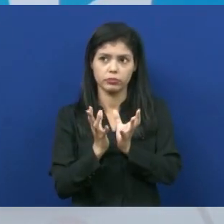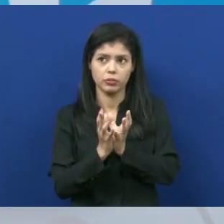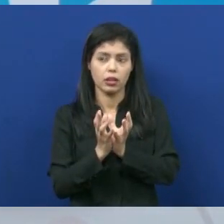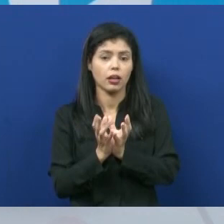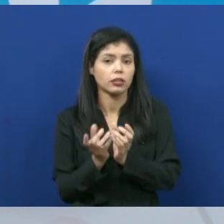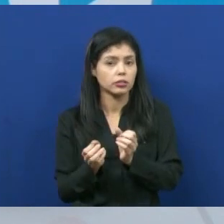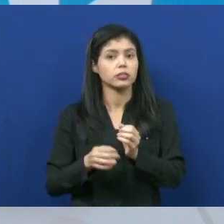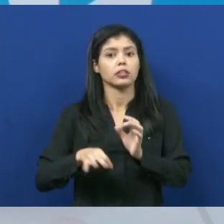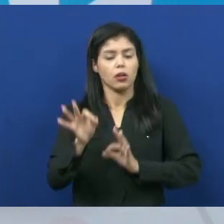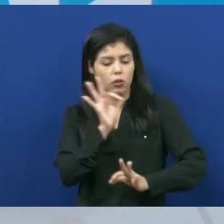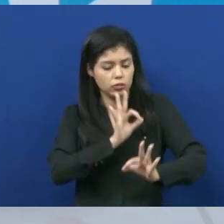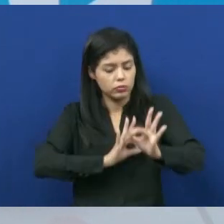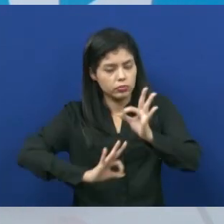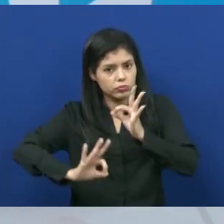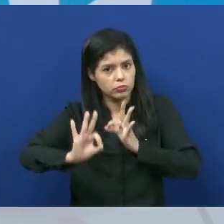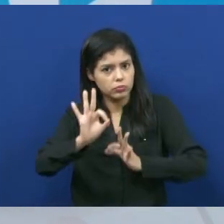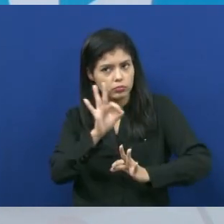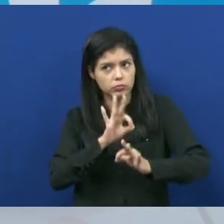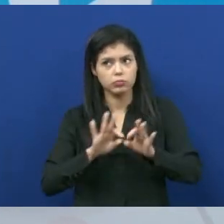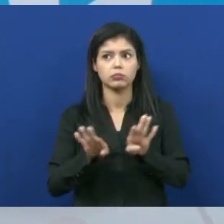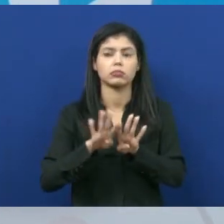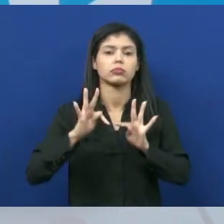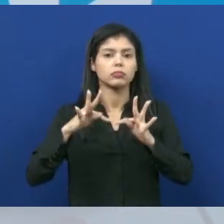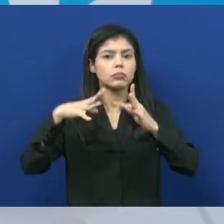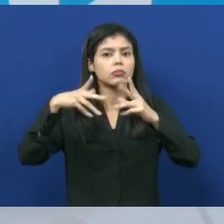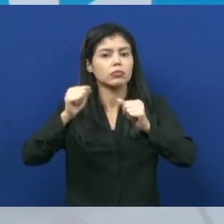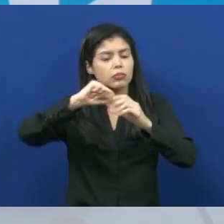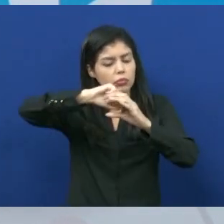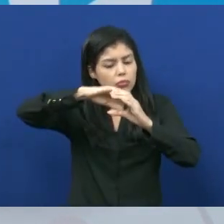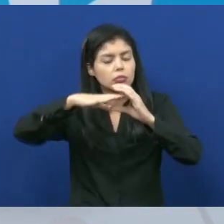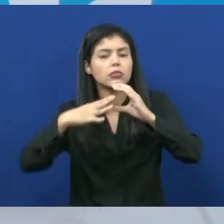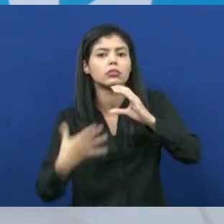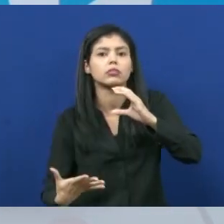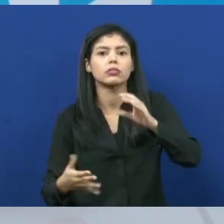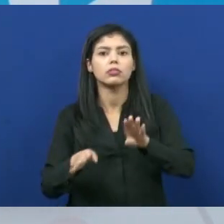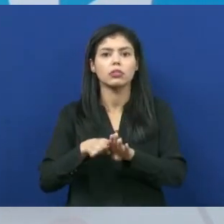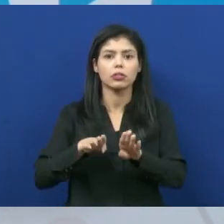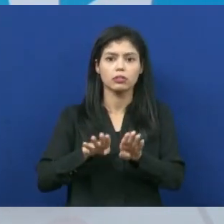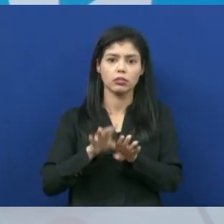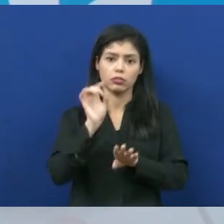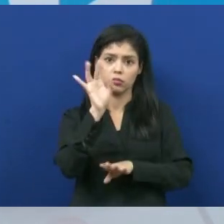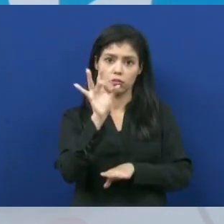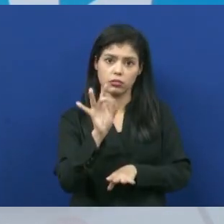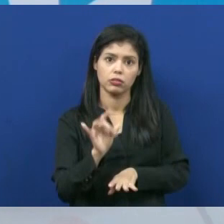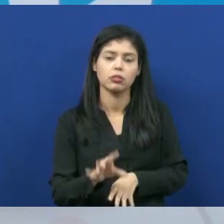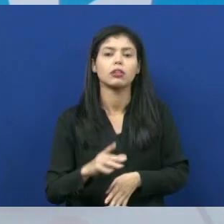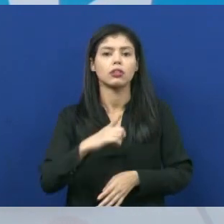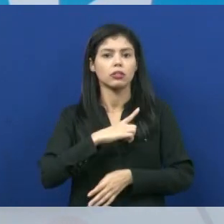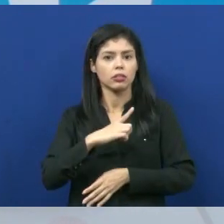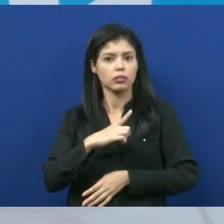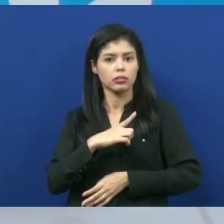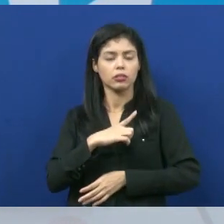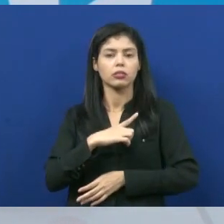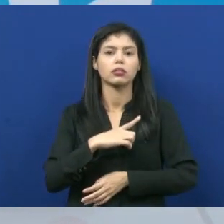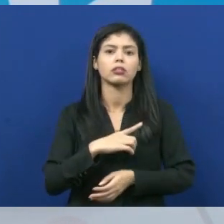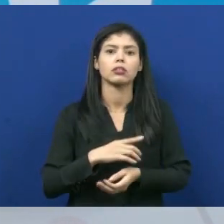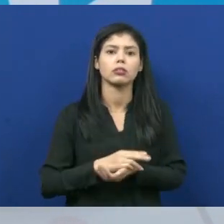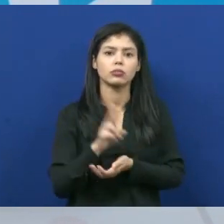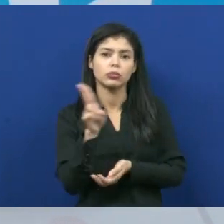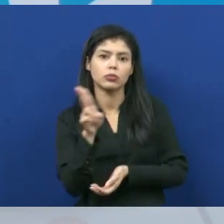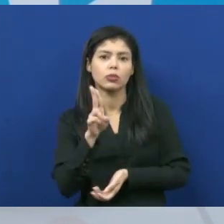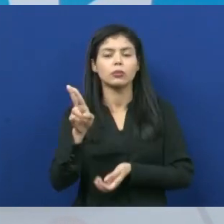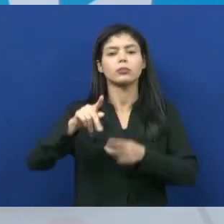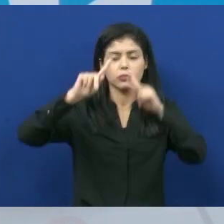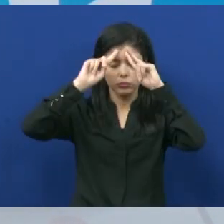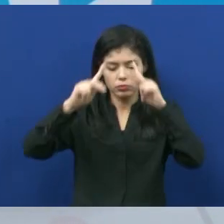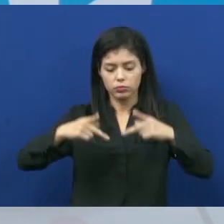se encarrega de fazer a organização, a catalogação, a nomenclatura dos